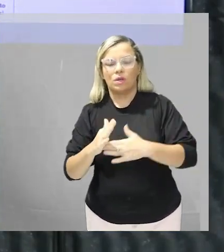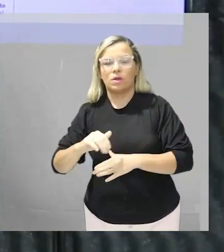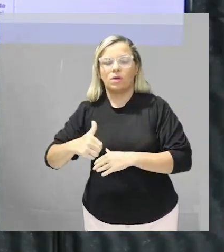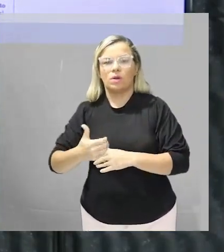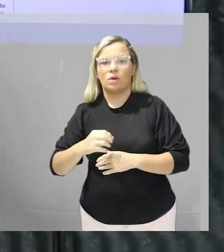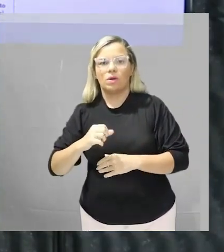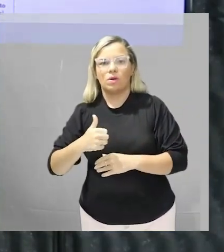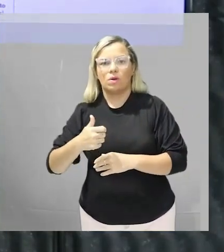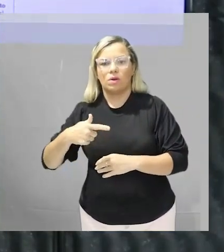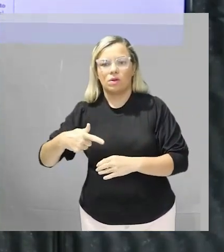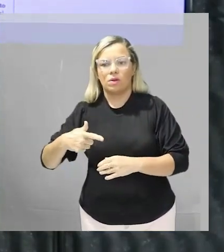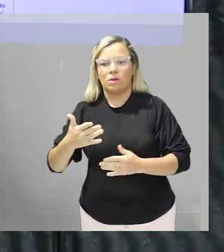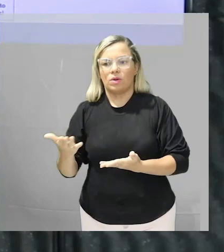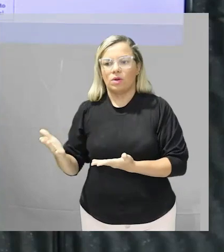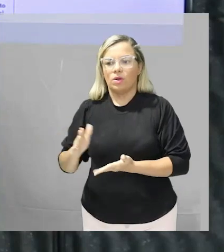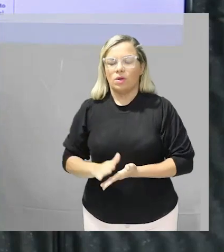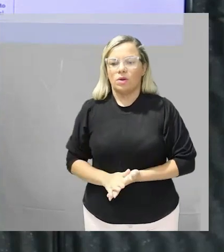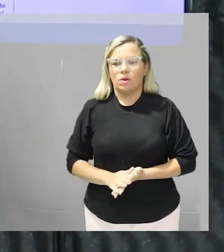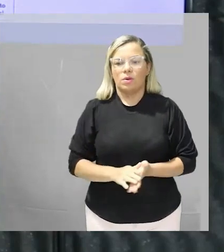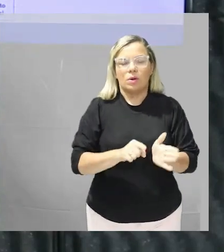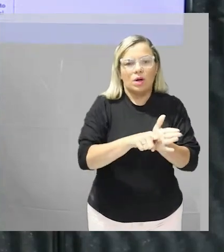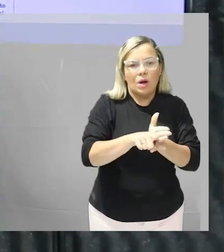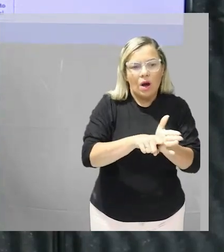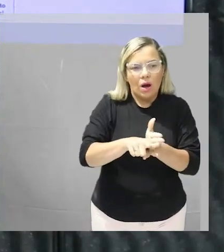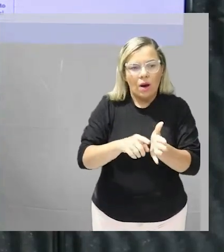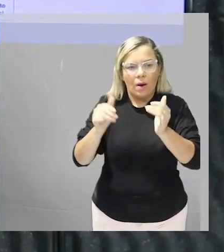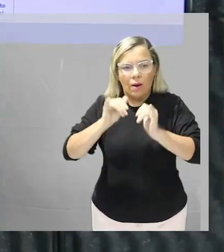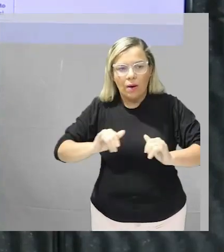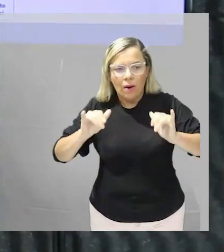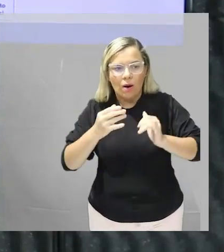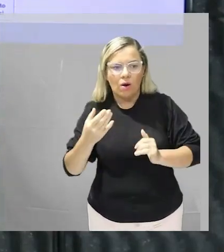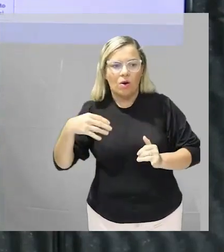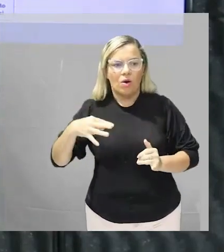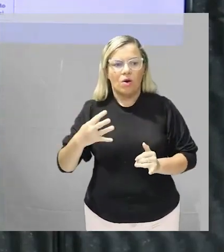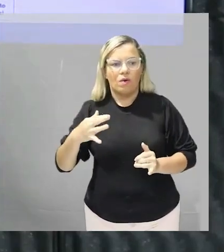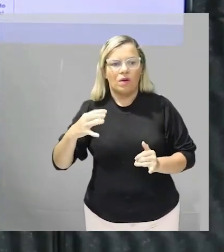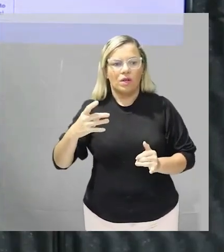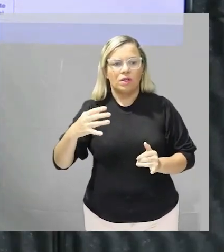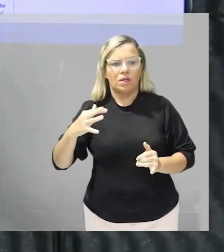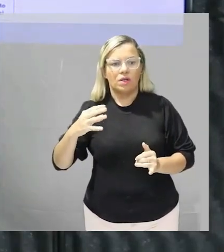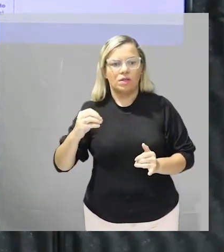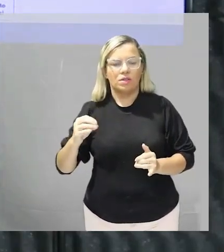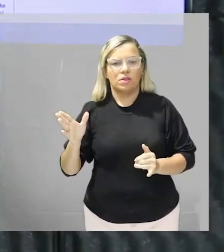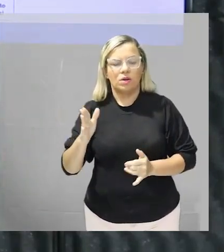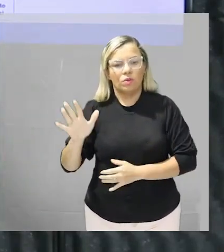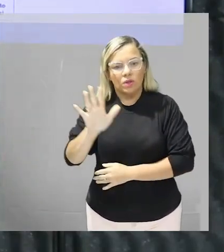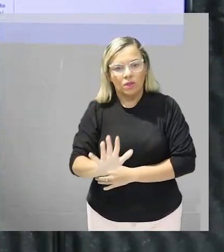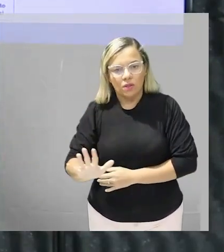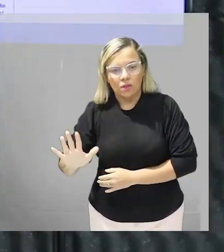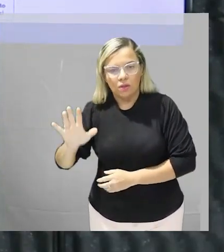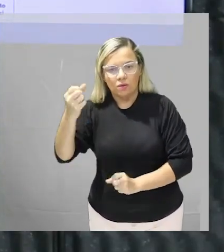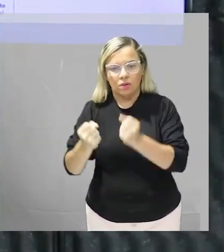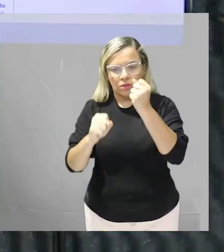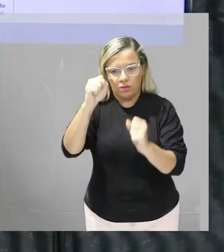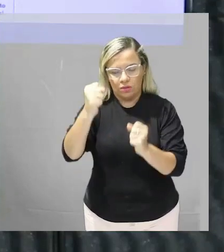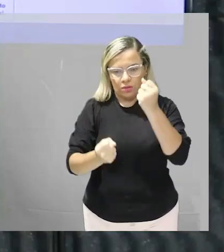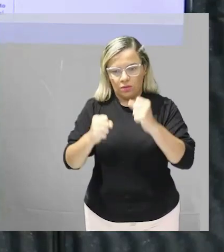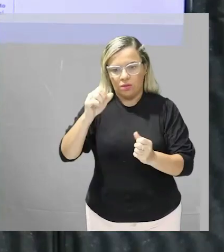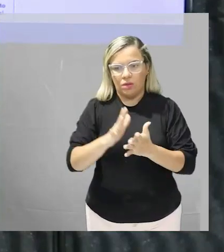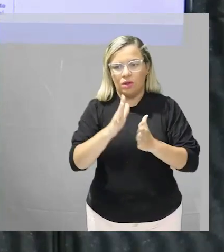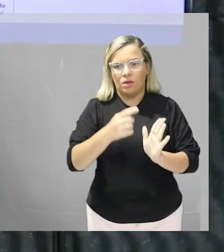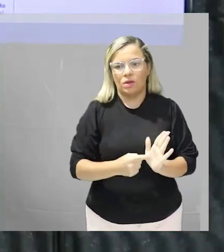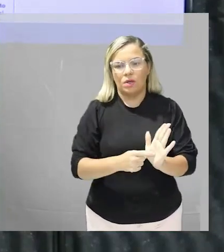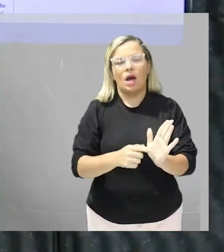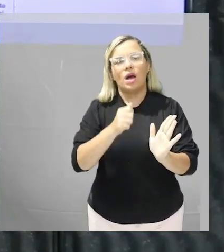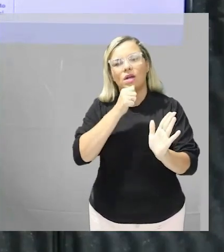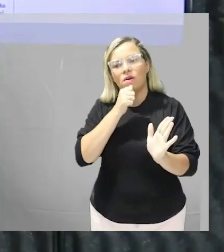2017 de acordo com os dados da Confederação Nacional da Indústria mostra